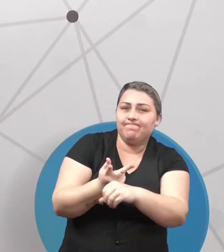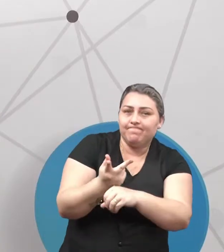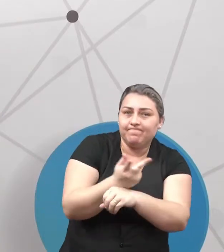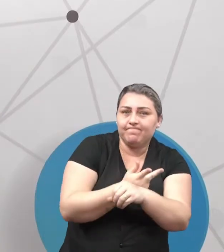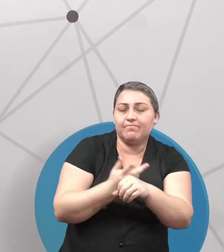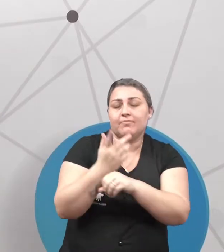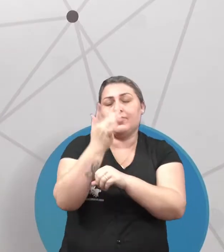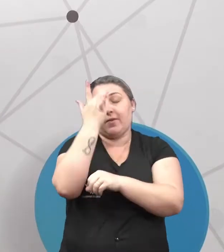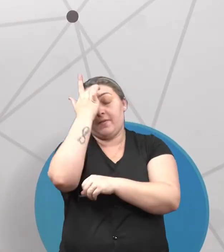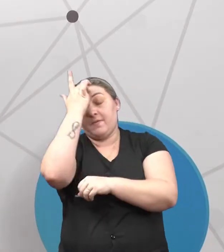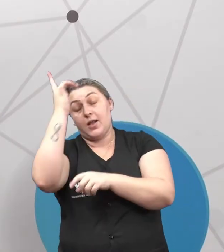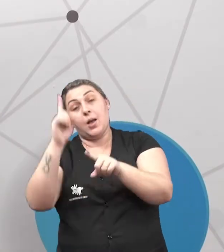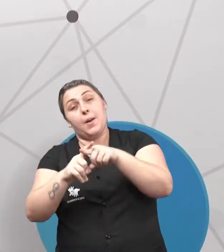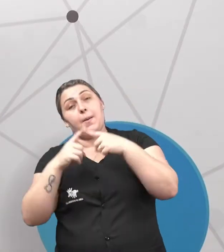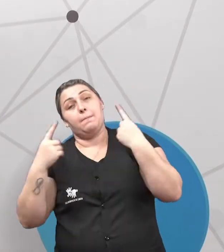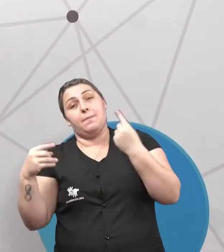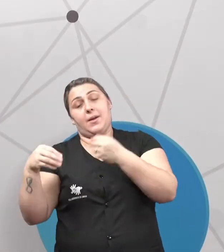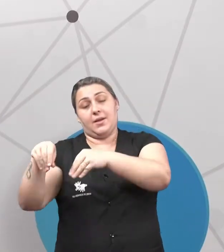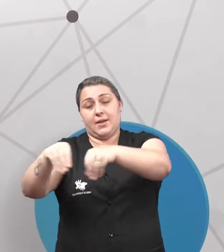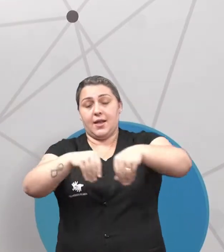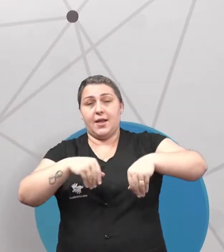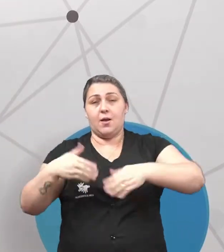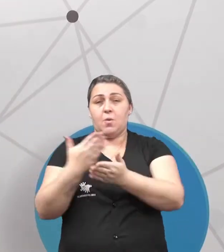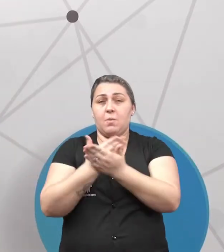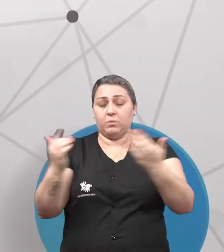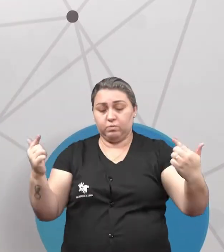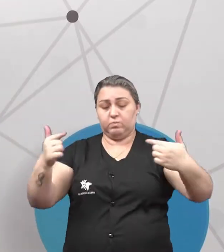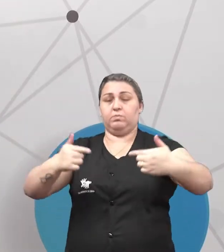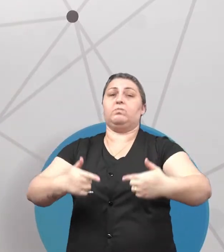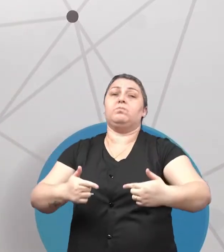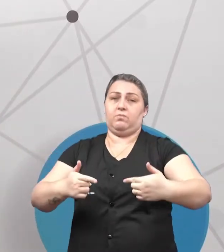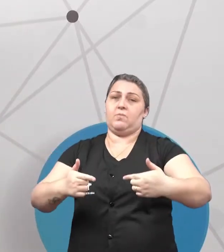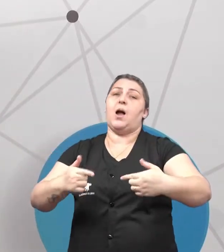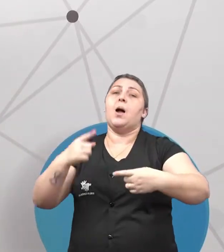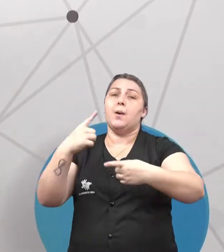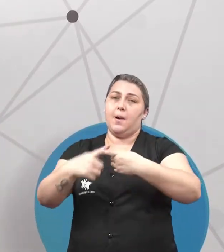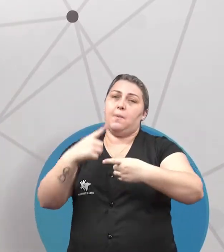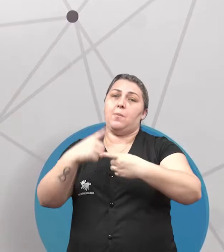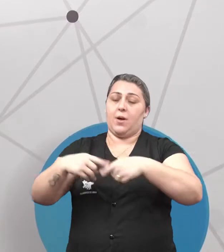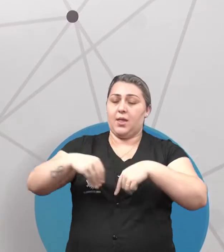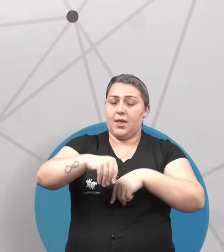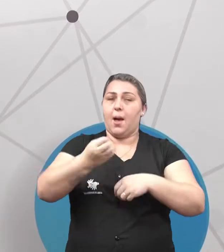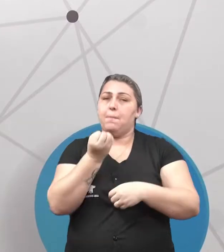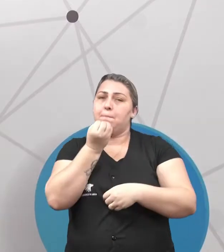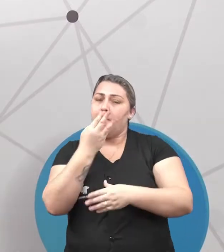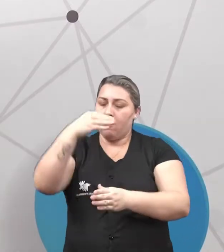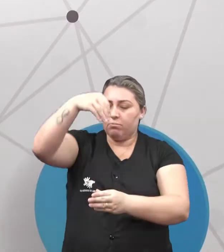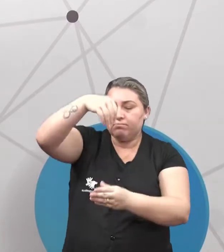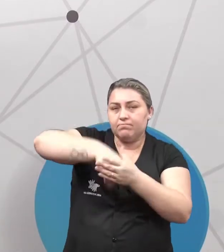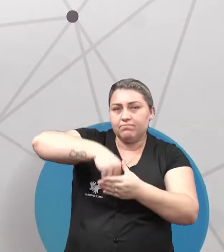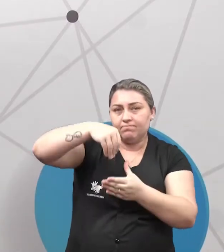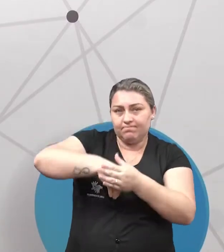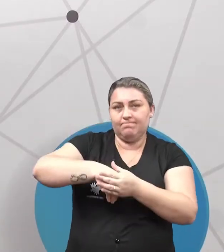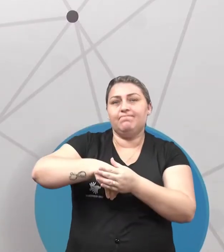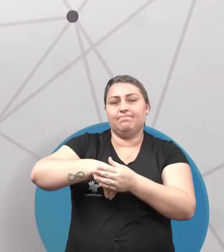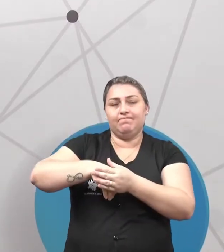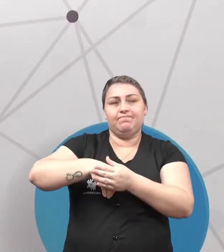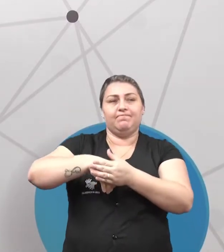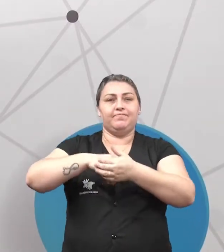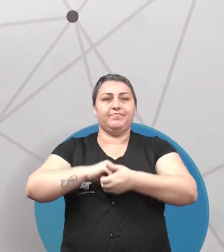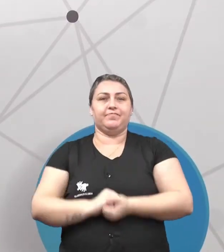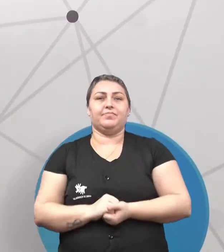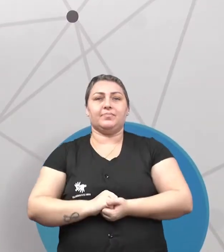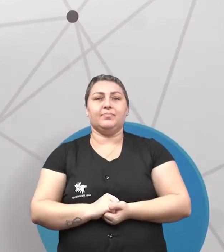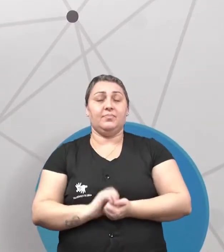mas essas terras, elas começam a ser muito disputadas justamente por isso, né? Porque a gente tem aí uma crescente fértil, como se é